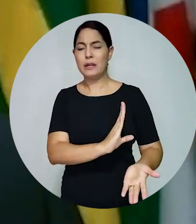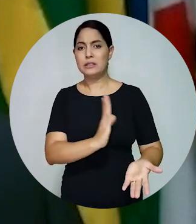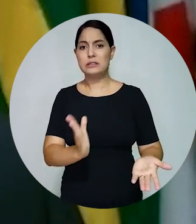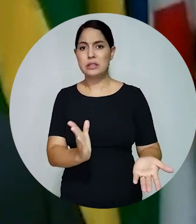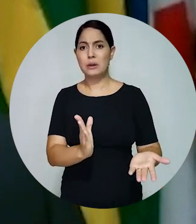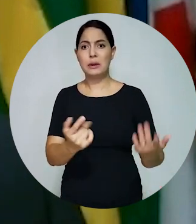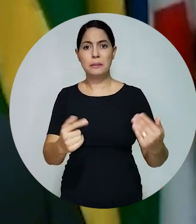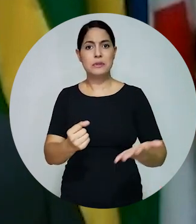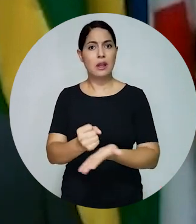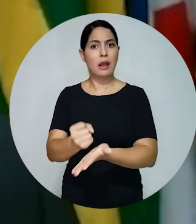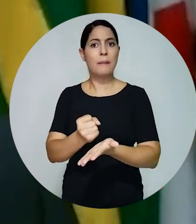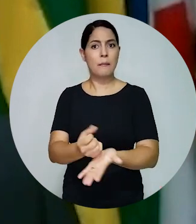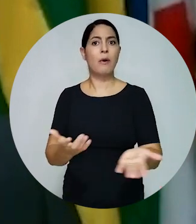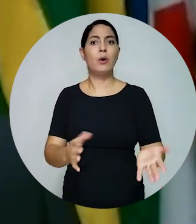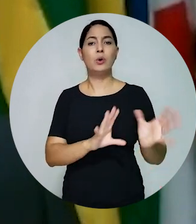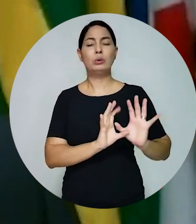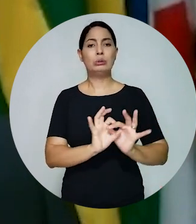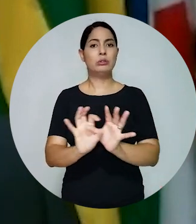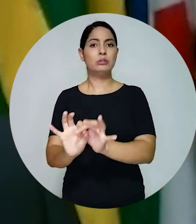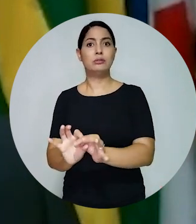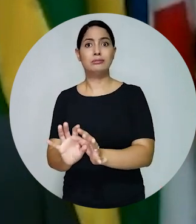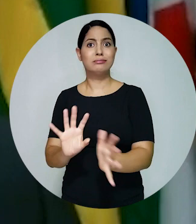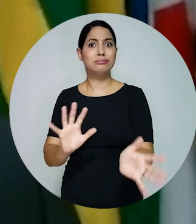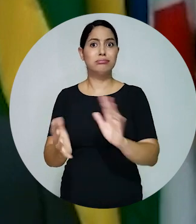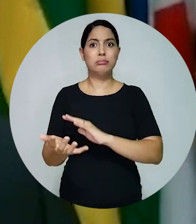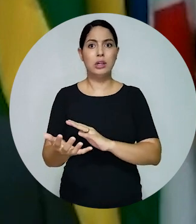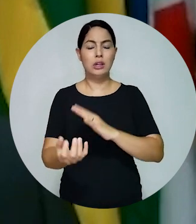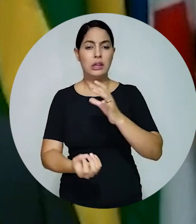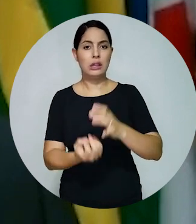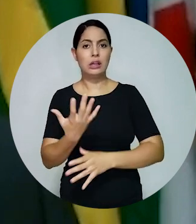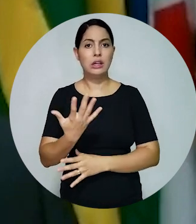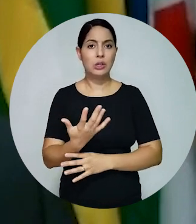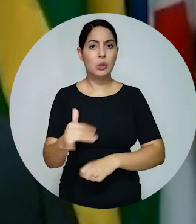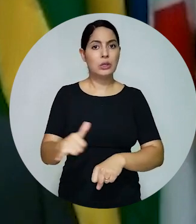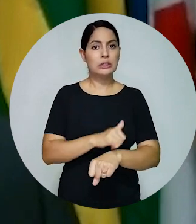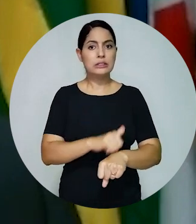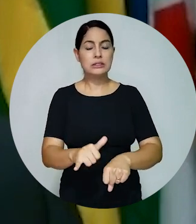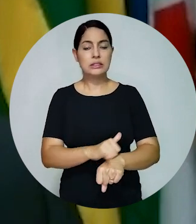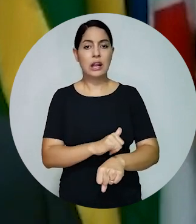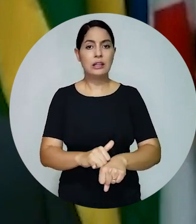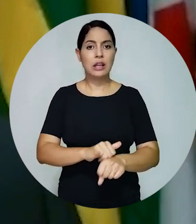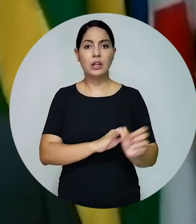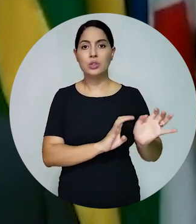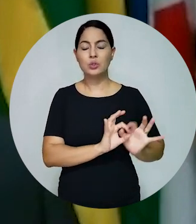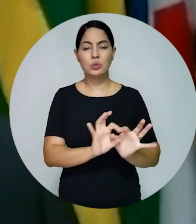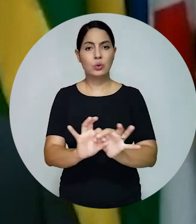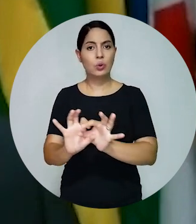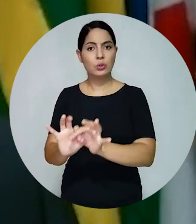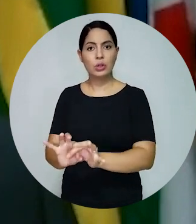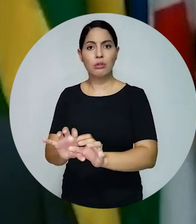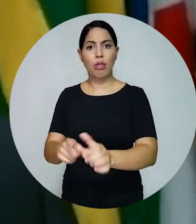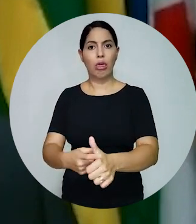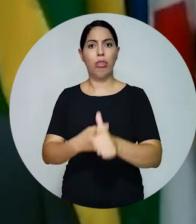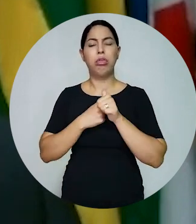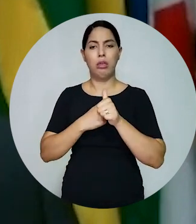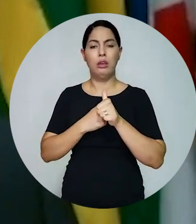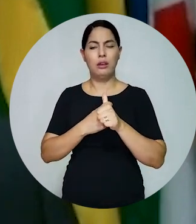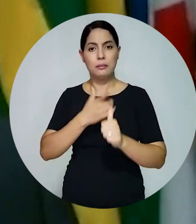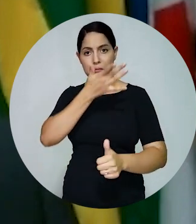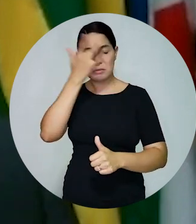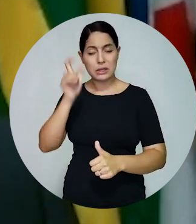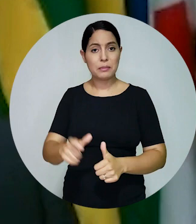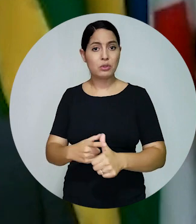decisões equivocadas, como no Auxílio Brasil, que deve ser uma medida assistencialista, e no final termina por criar